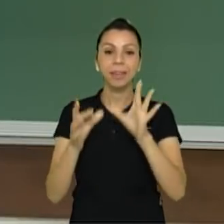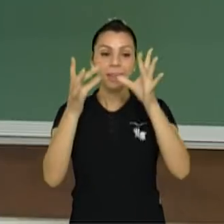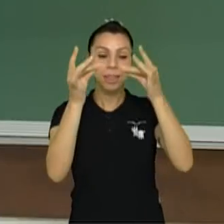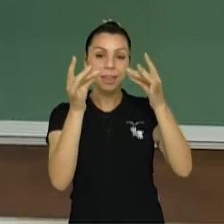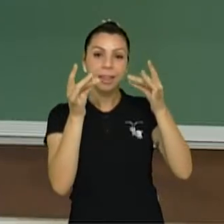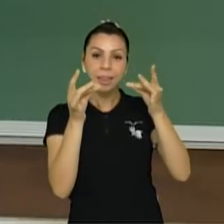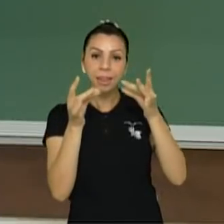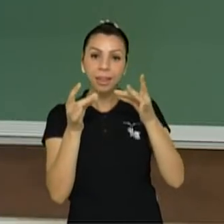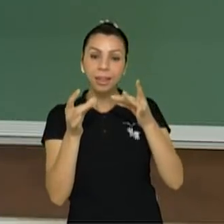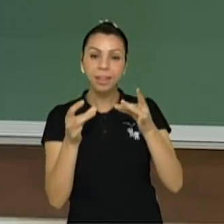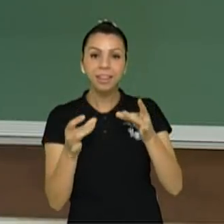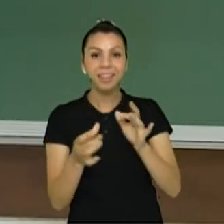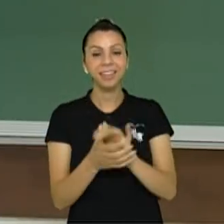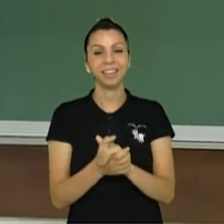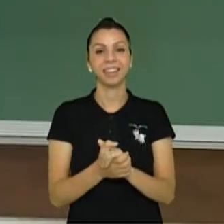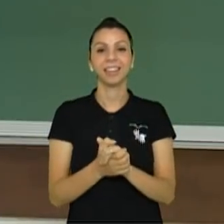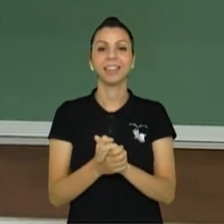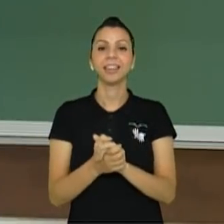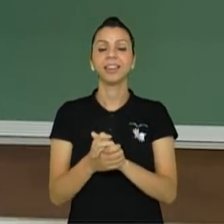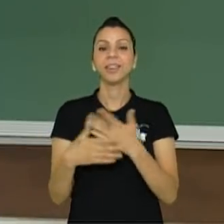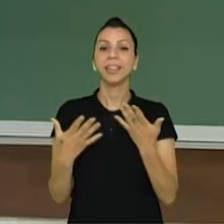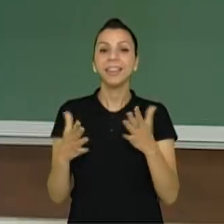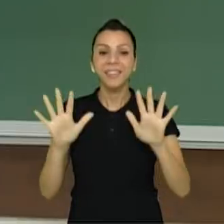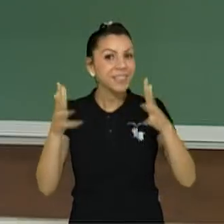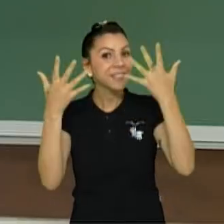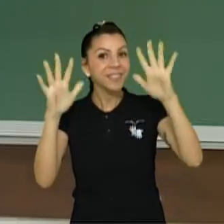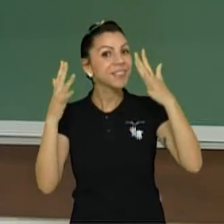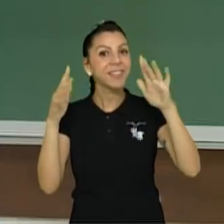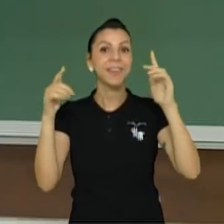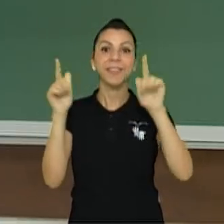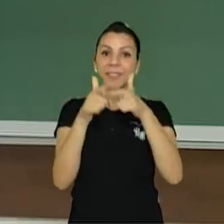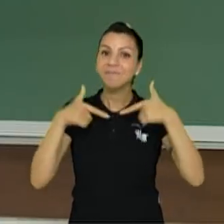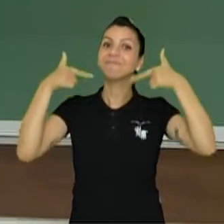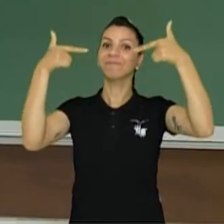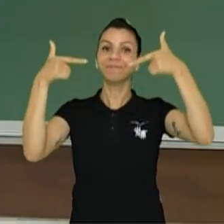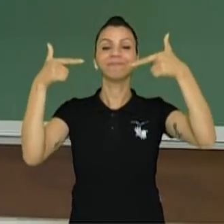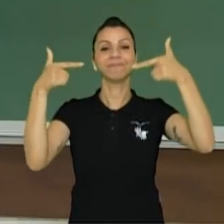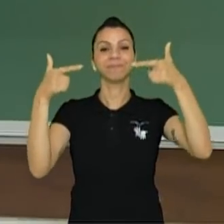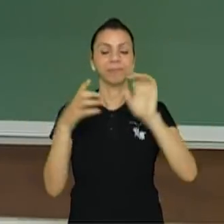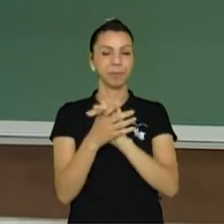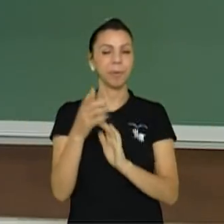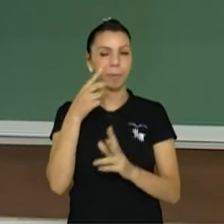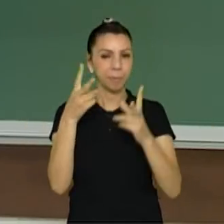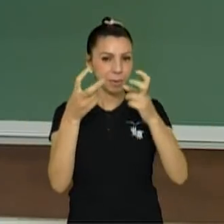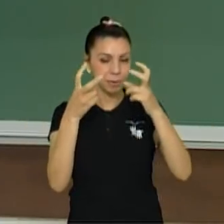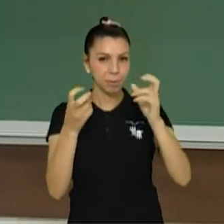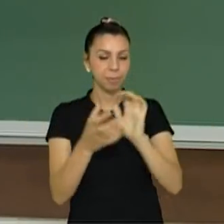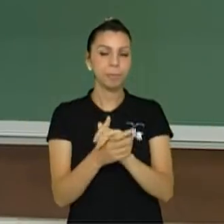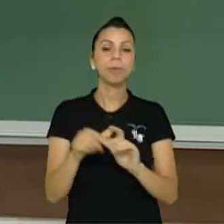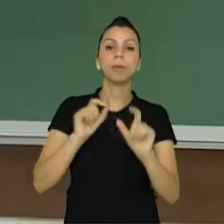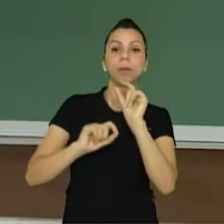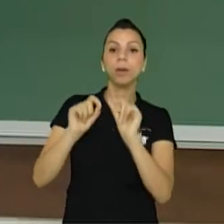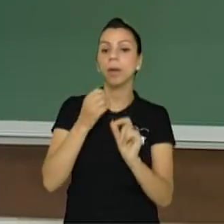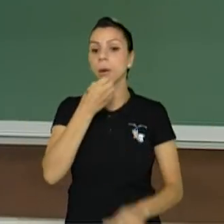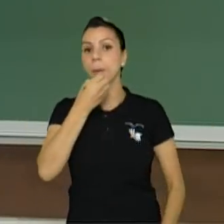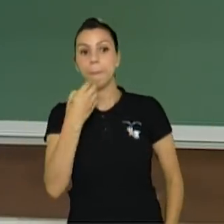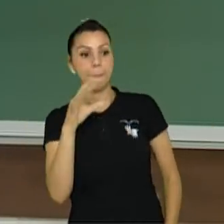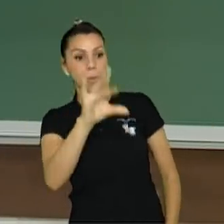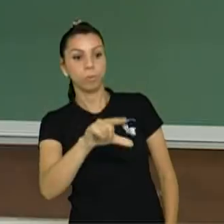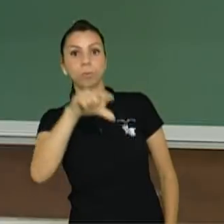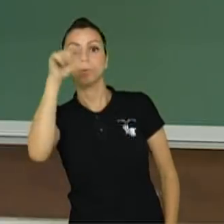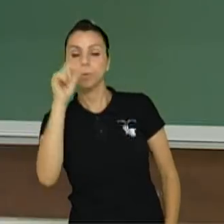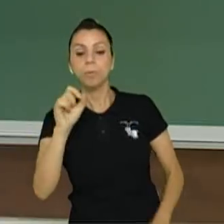da animosidade, ou seja, do ânimo. Então, vamos verificar isso na letra? Quem for bom de gosto,